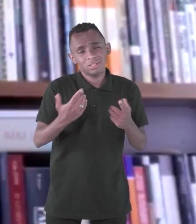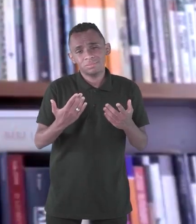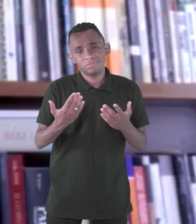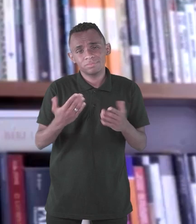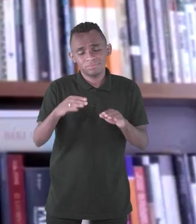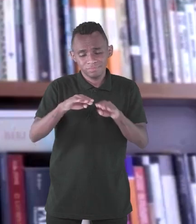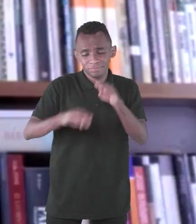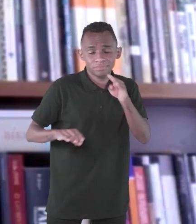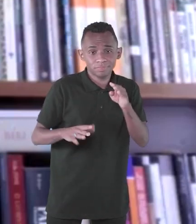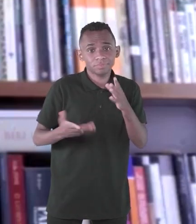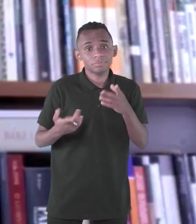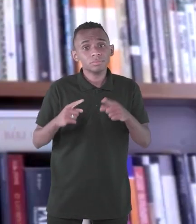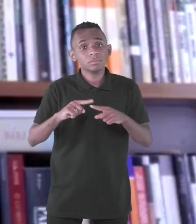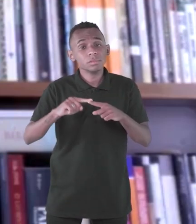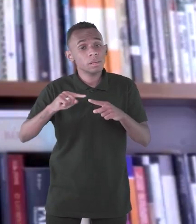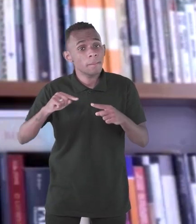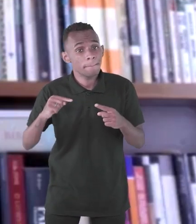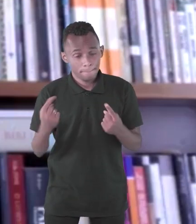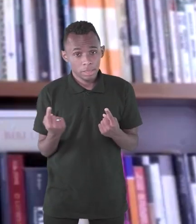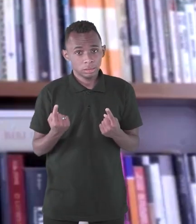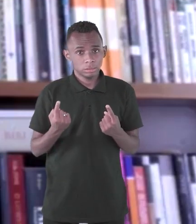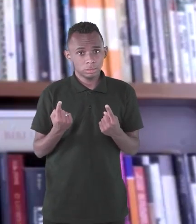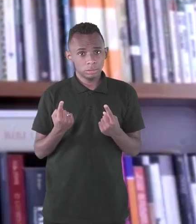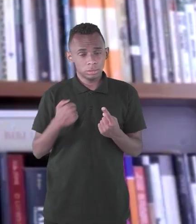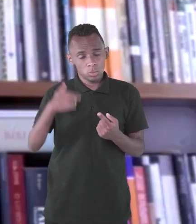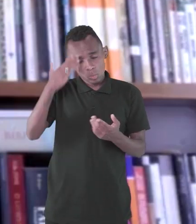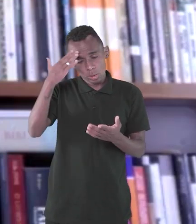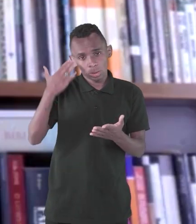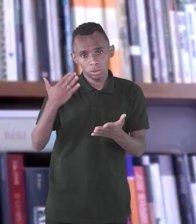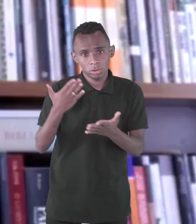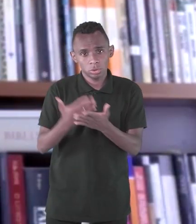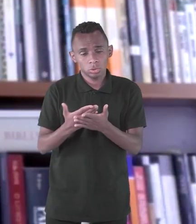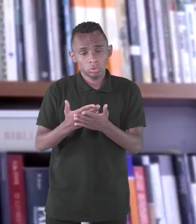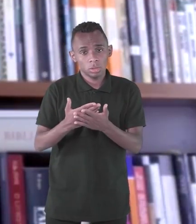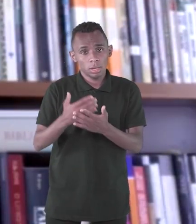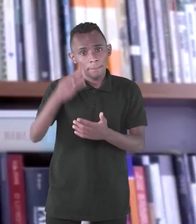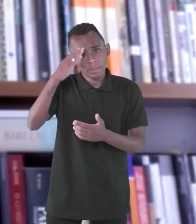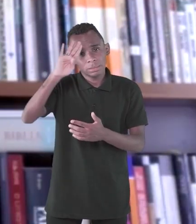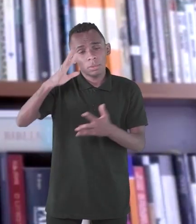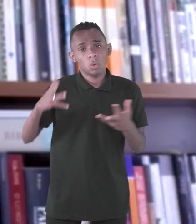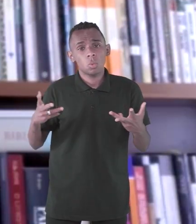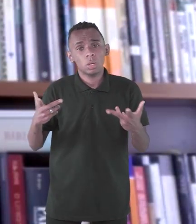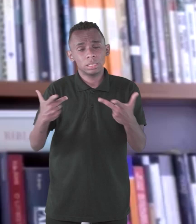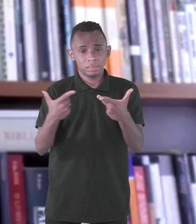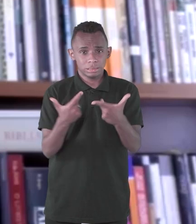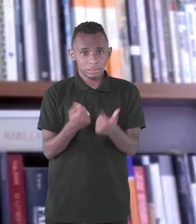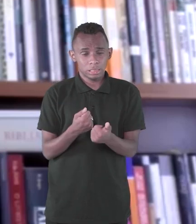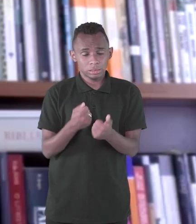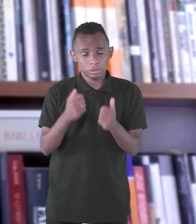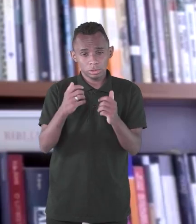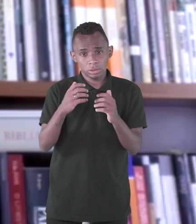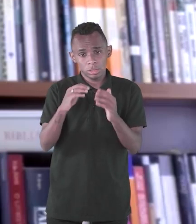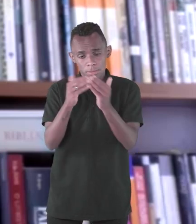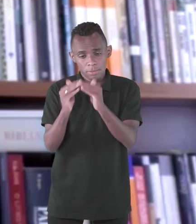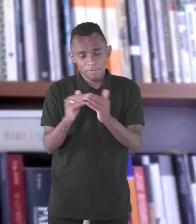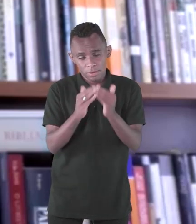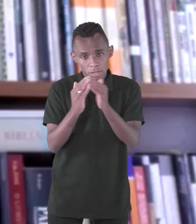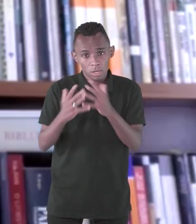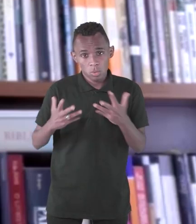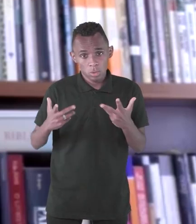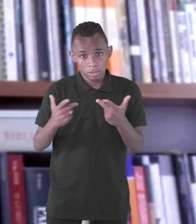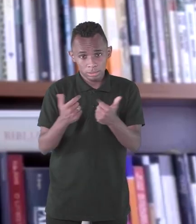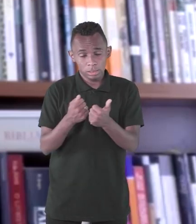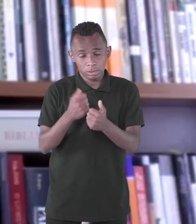desigual, louco que a gente vive. Mas acho que a grande qualidade da música feita na